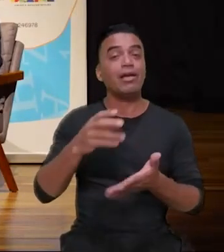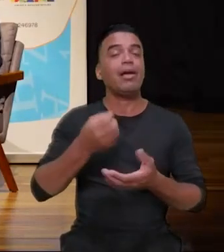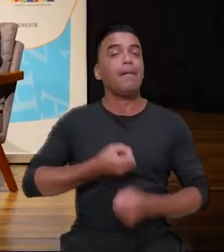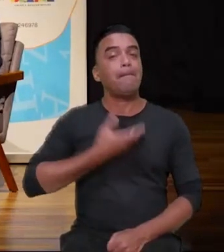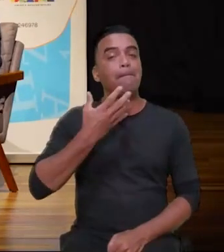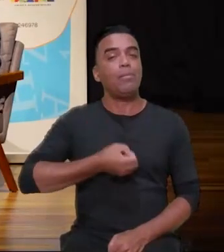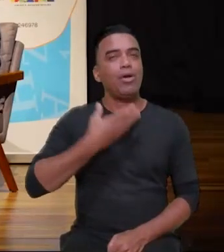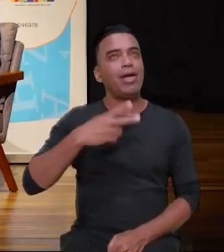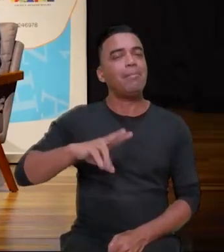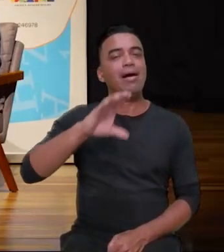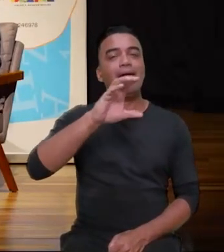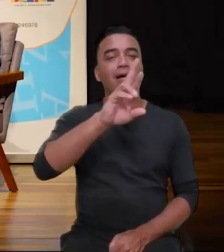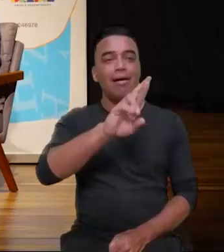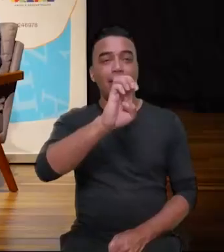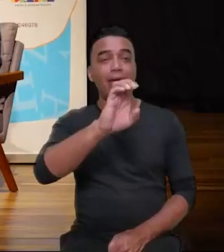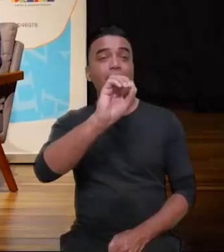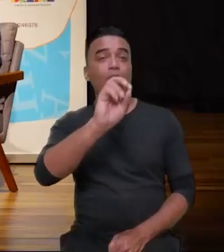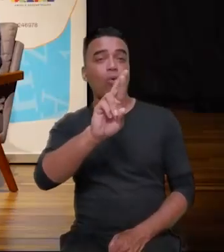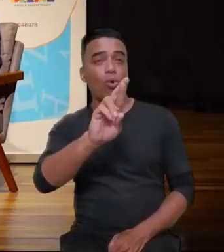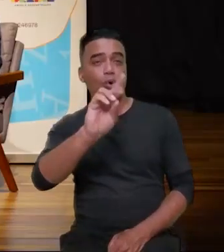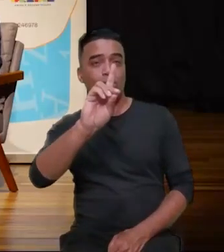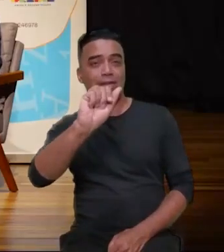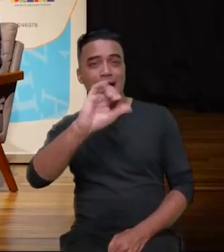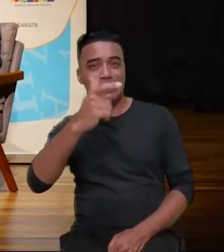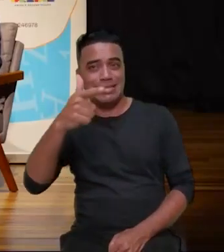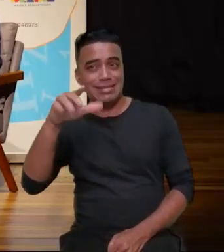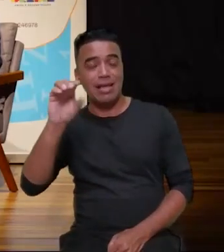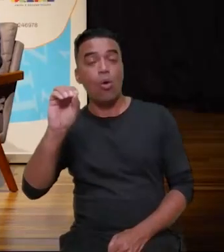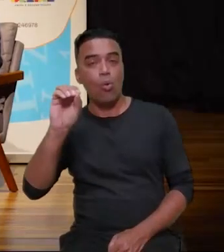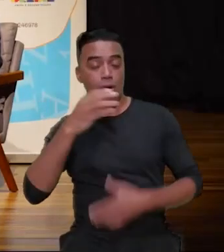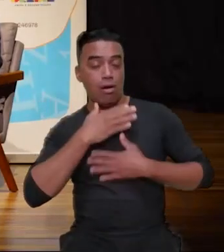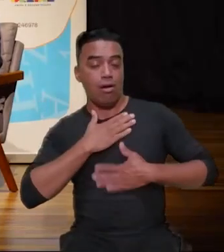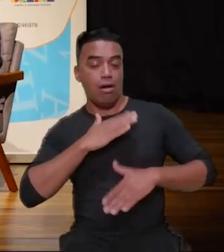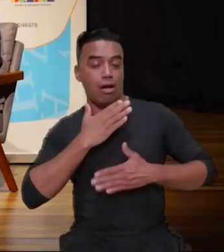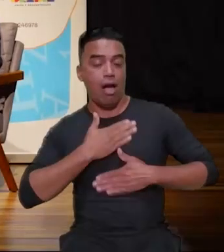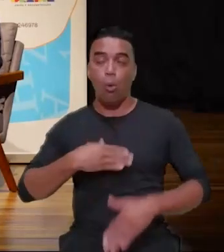de recordação, o da calma e do silêncio.